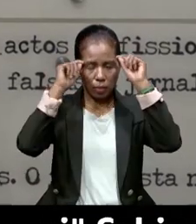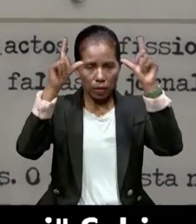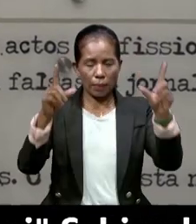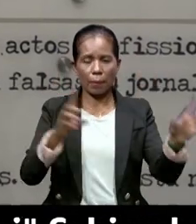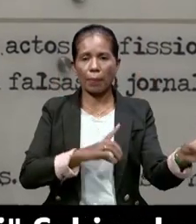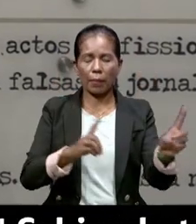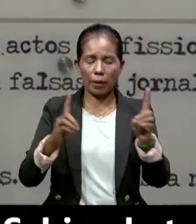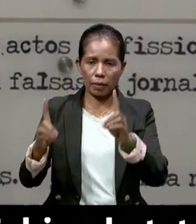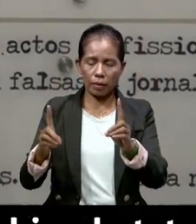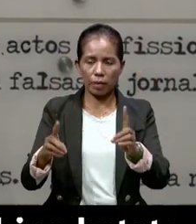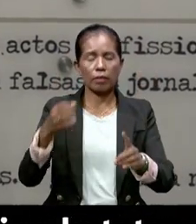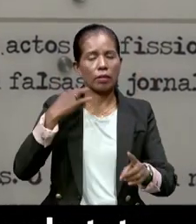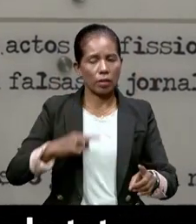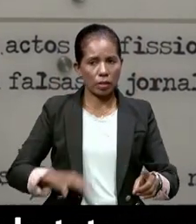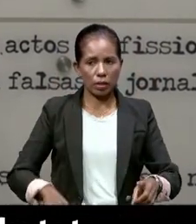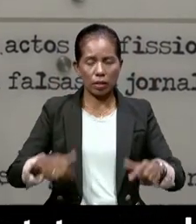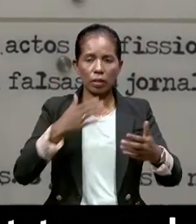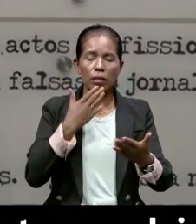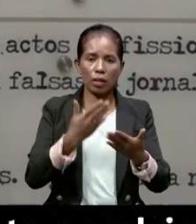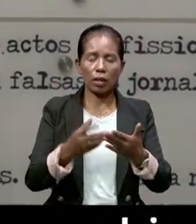Fraternidade adopta TBS e Timor-Leste.